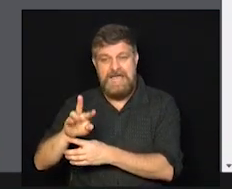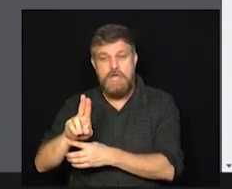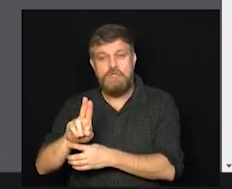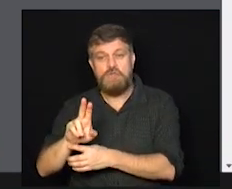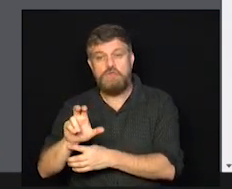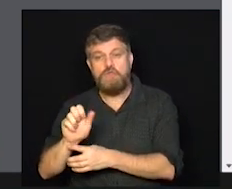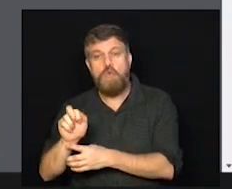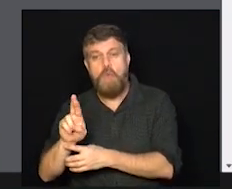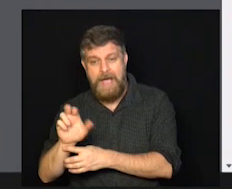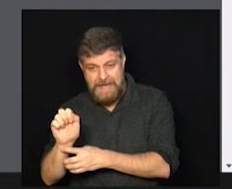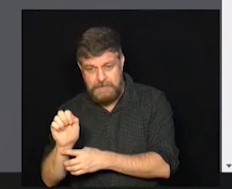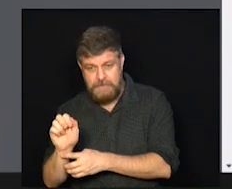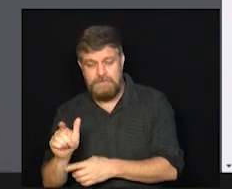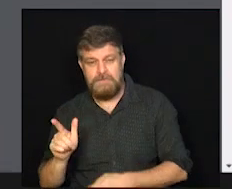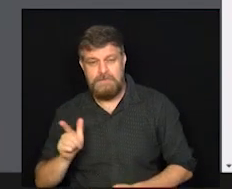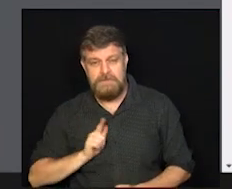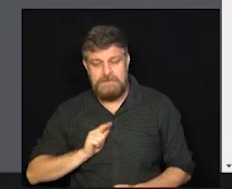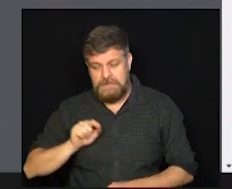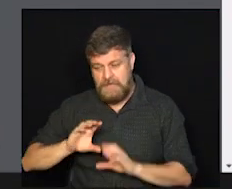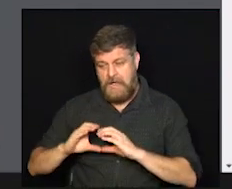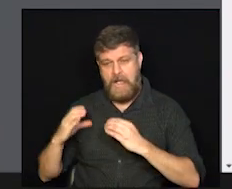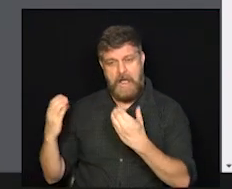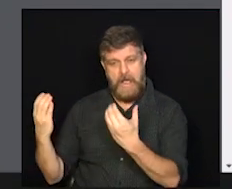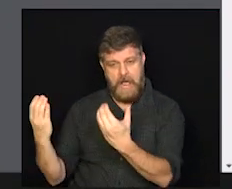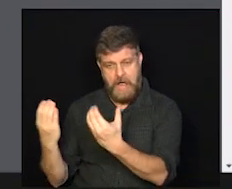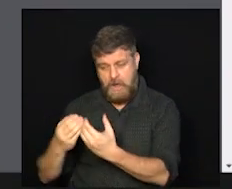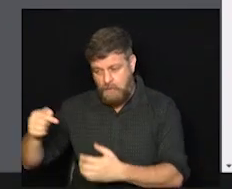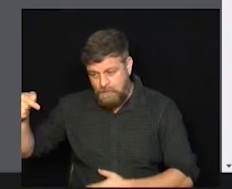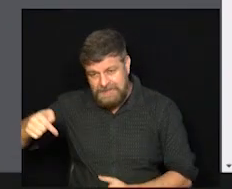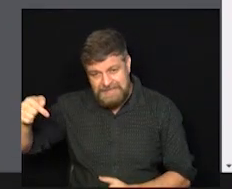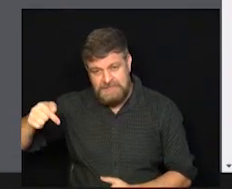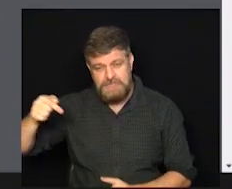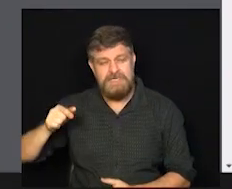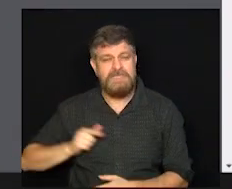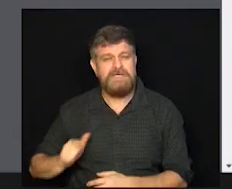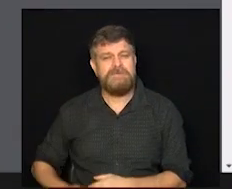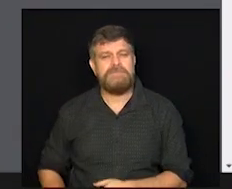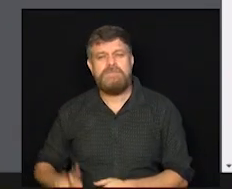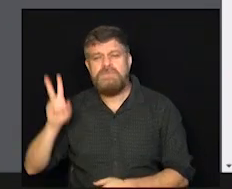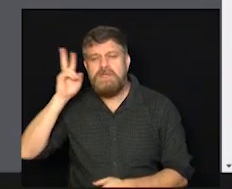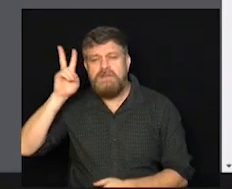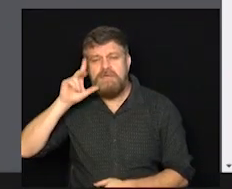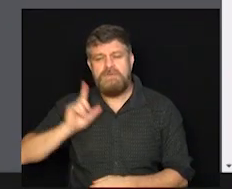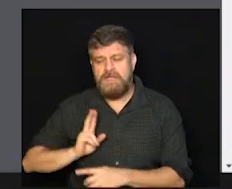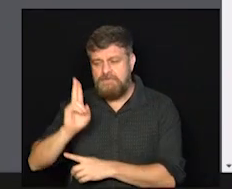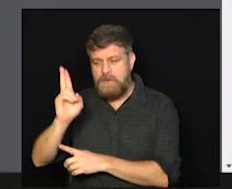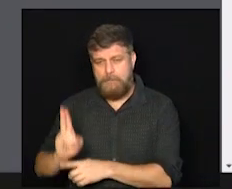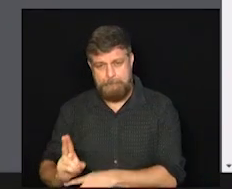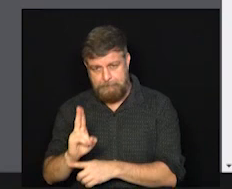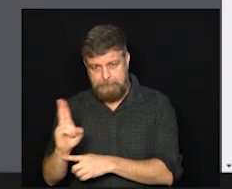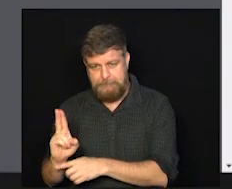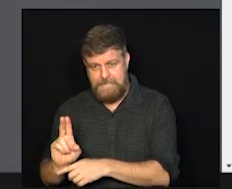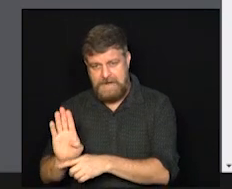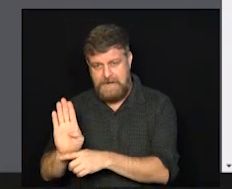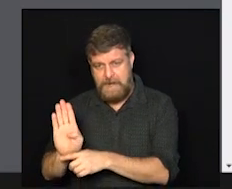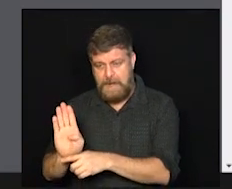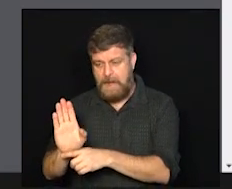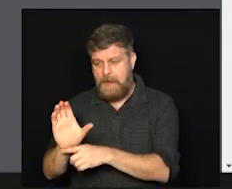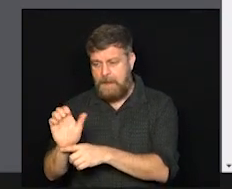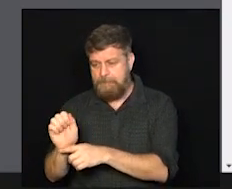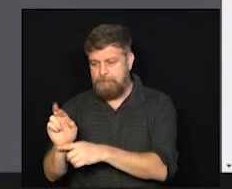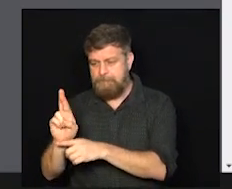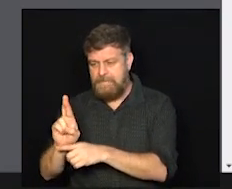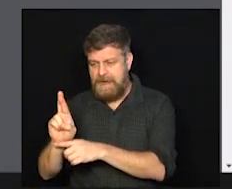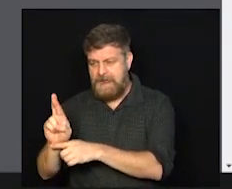de dezembro, na comunidade de Dom Oscar Romero. Eu me lembro da presença do Padre Barreiro, que junto com a professora Ivete tiveram